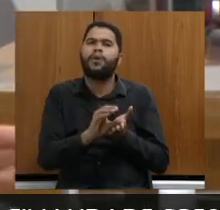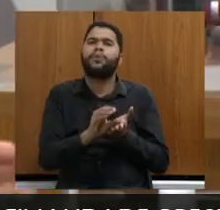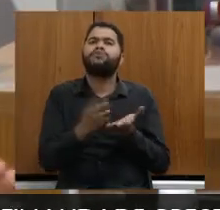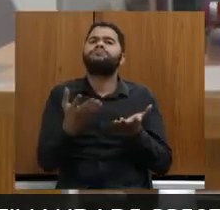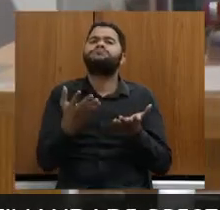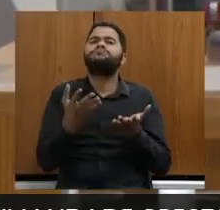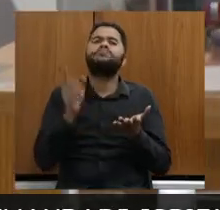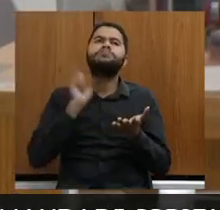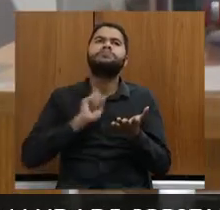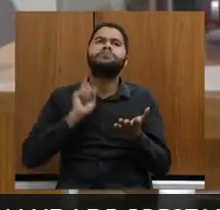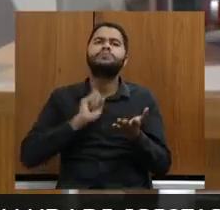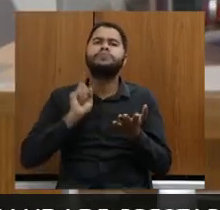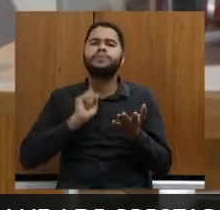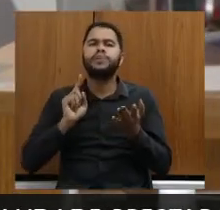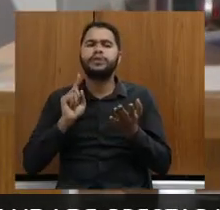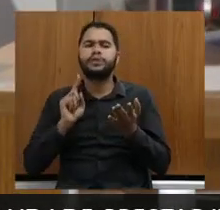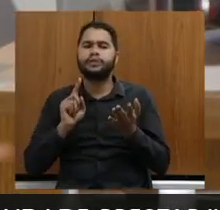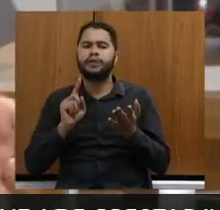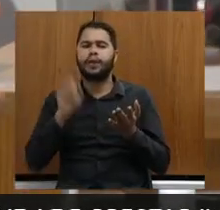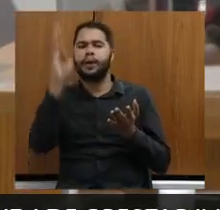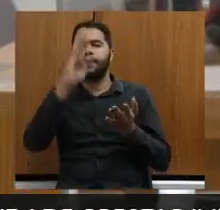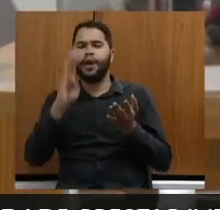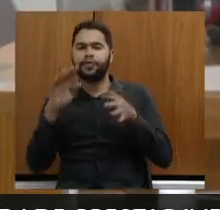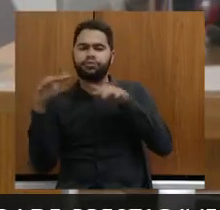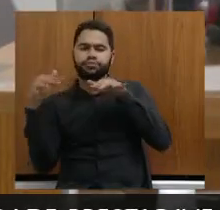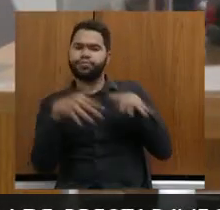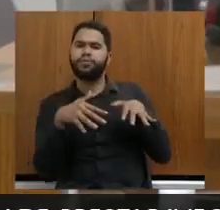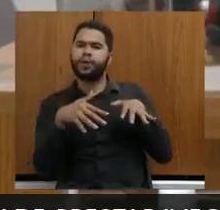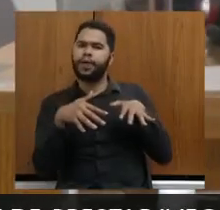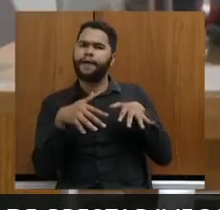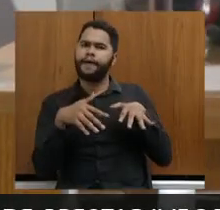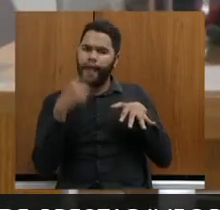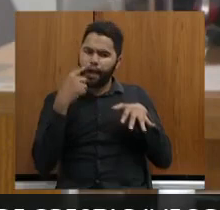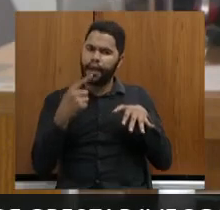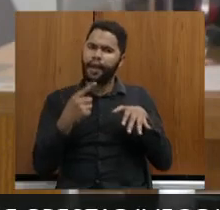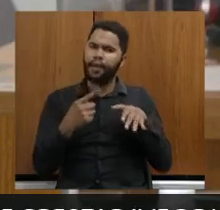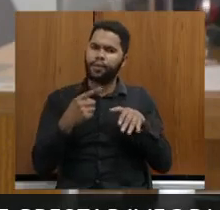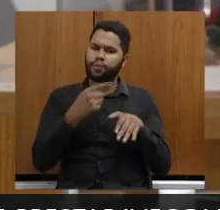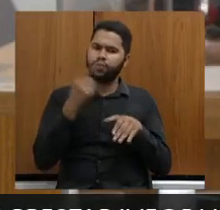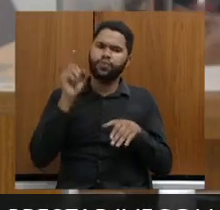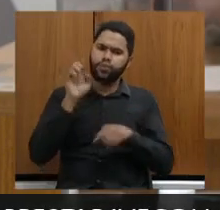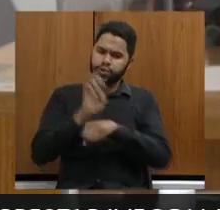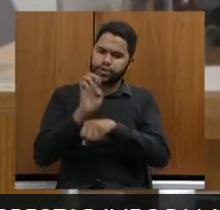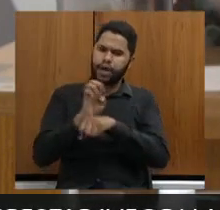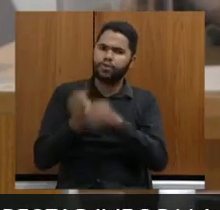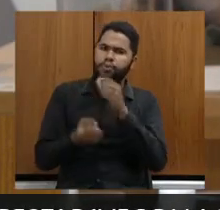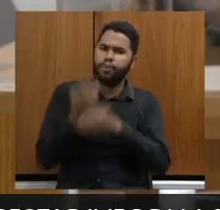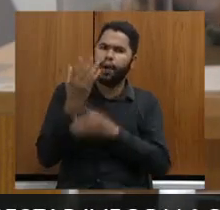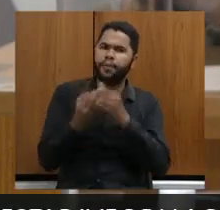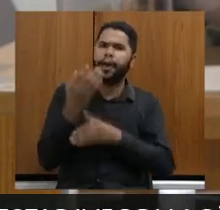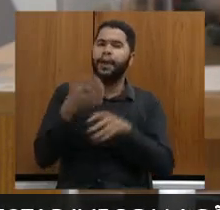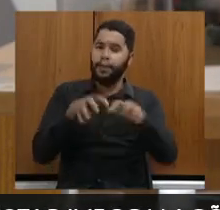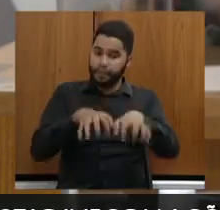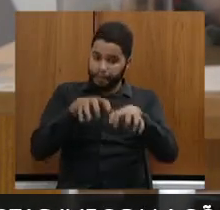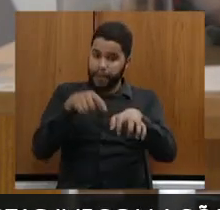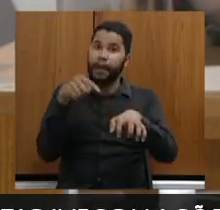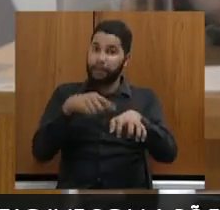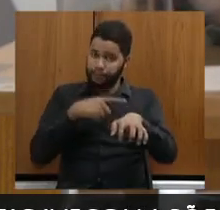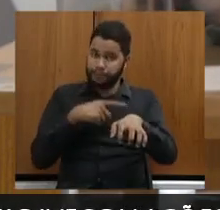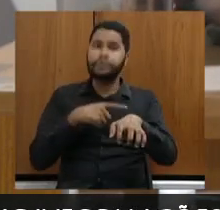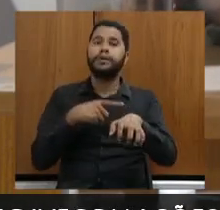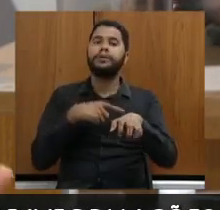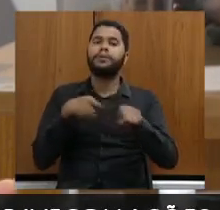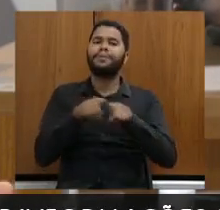cara de Minas como é que o Brasil vê Minas Gerais nos ver como produtores é um estado produtor nós temos aqui o minério temos mais